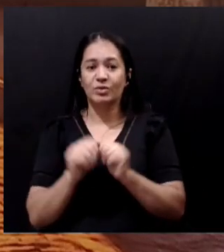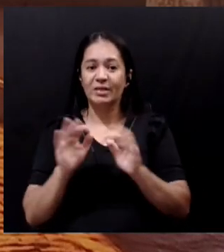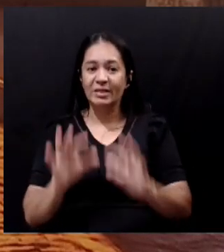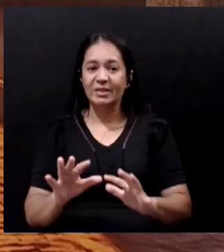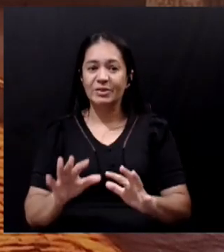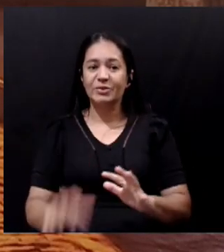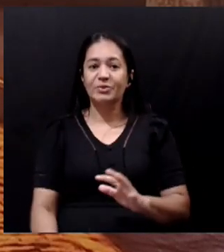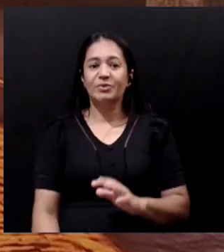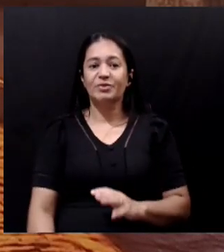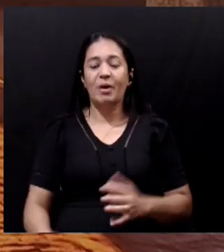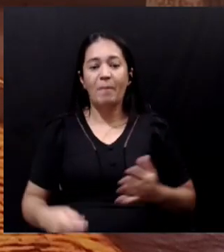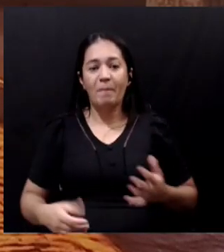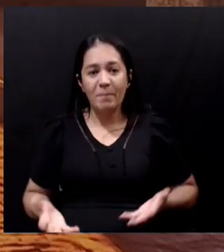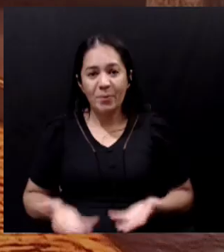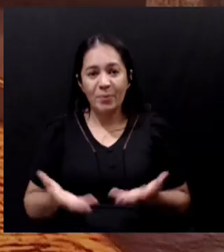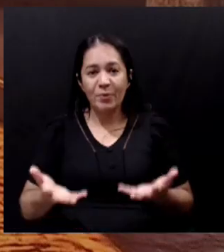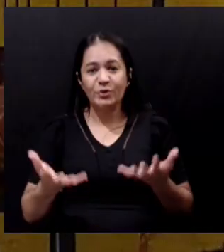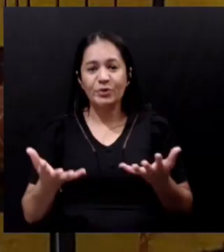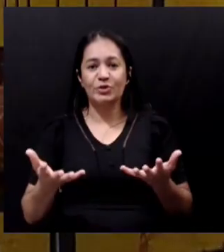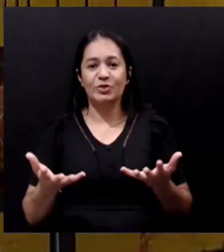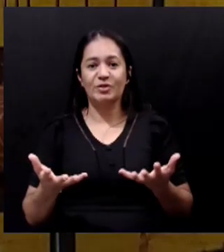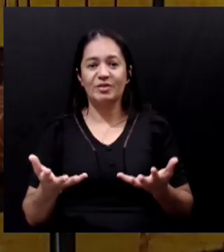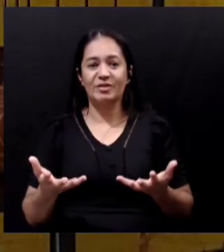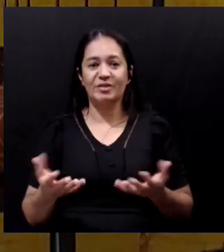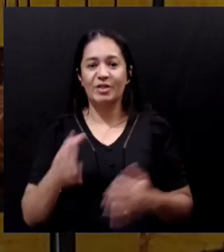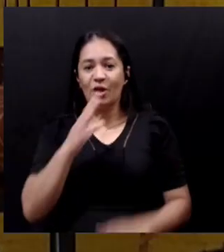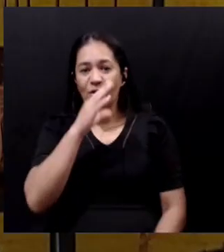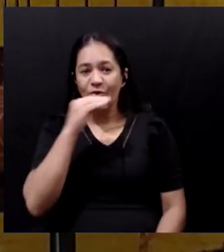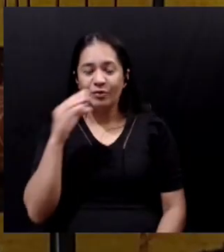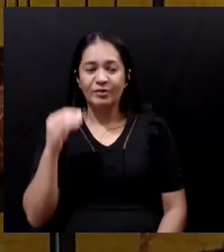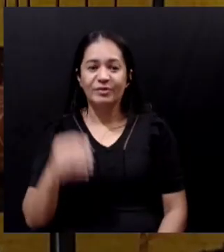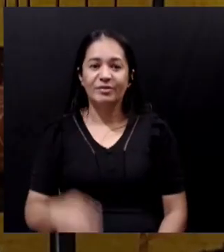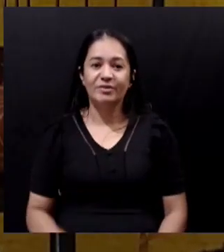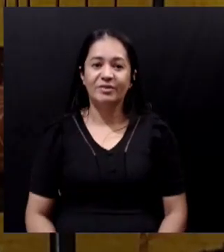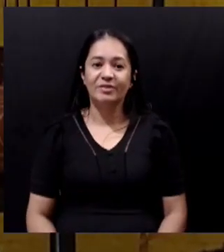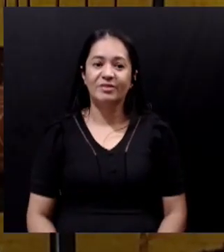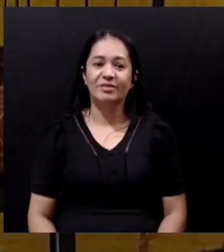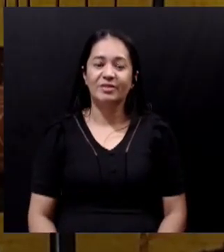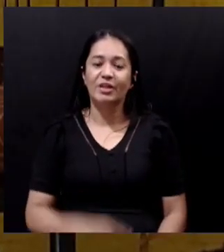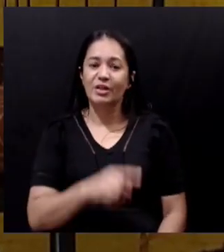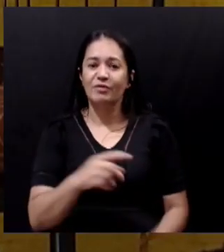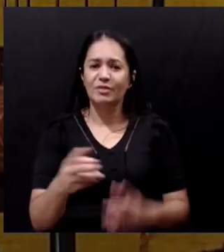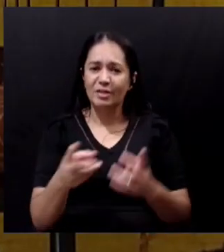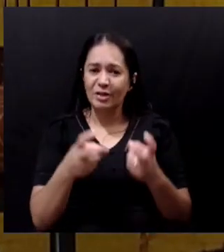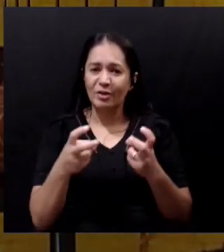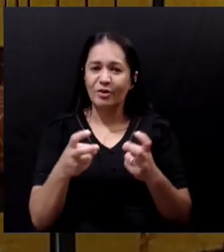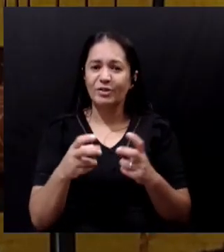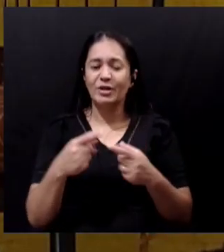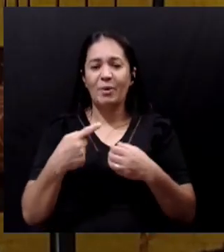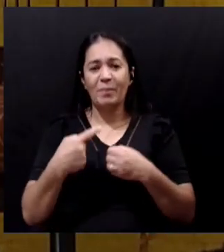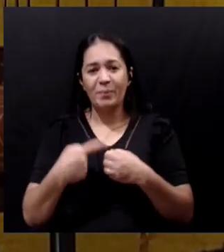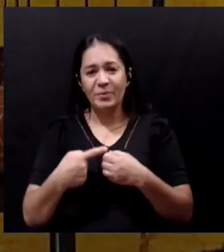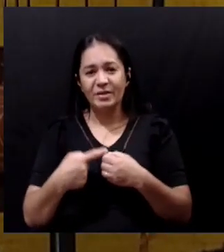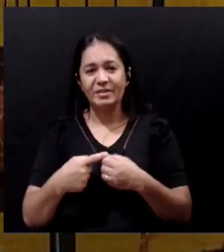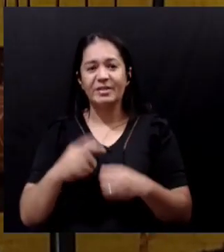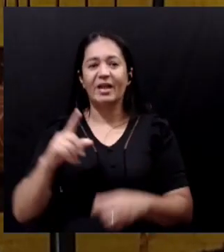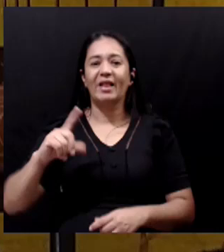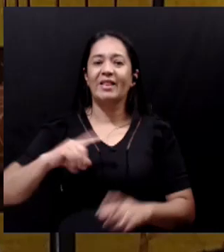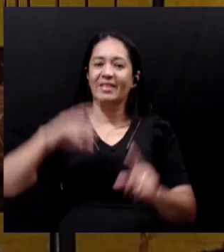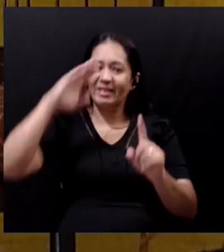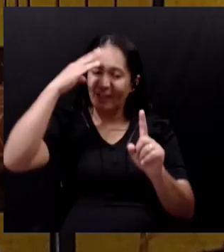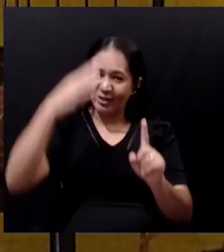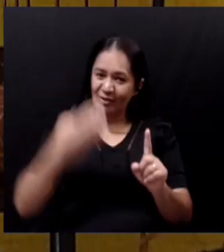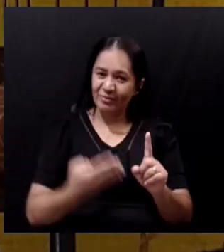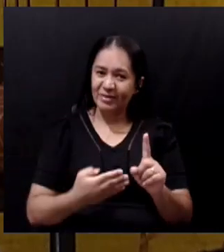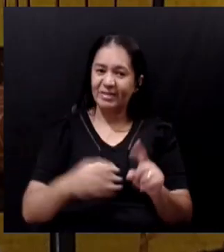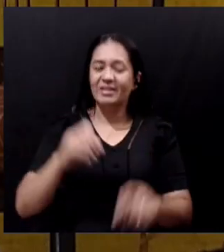motiva o funcionário, né? Vocês têm sido reconhecidos pela cidade, tem homenagens, Sim. né, já a vocês.